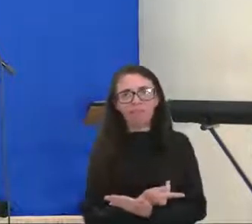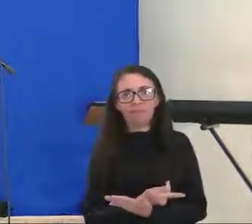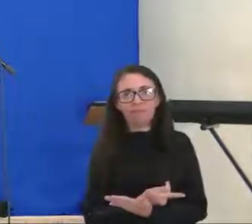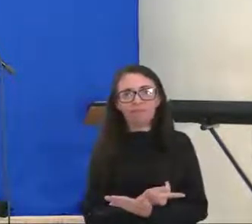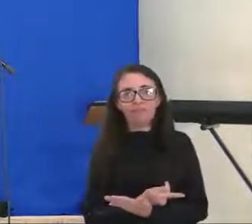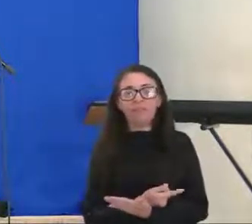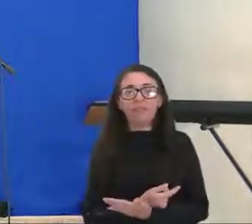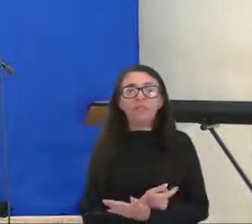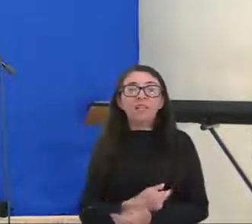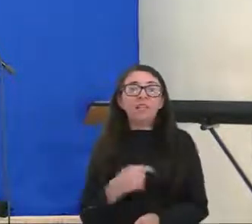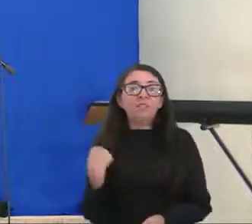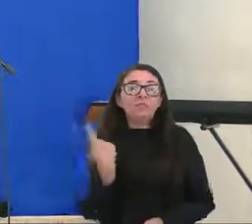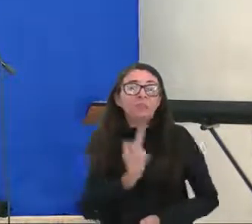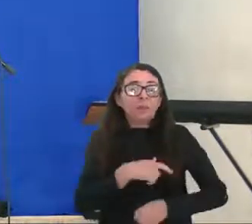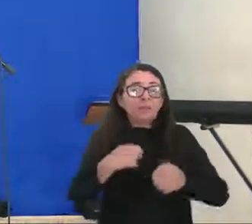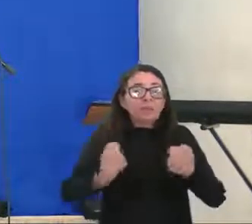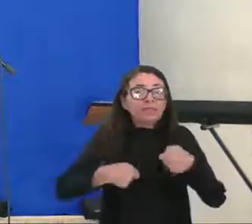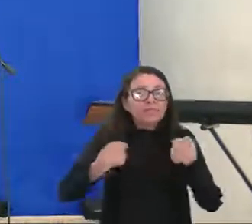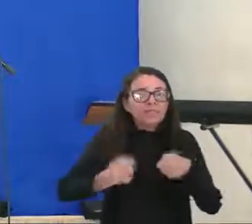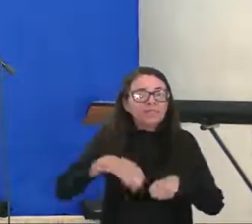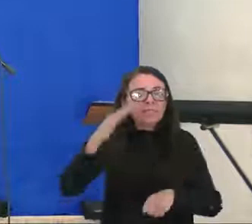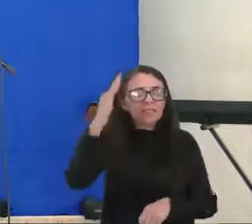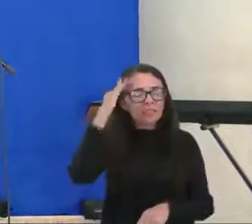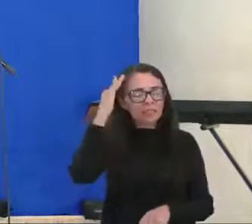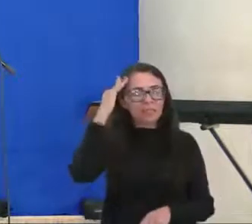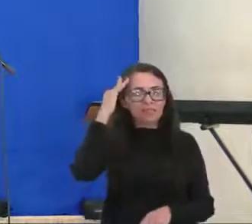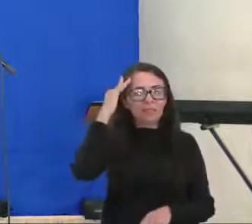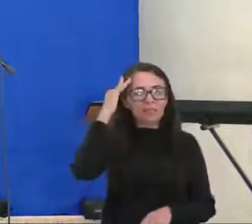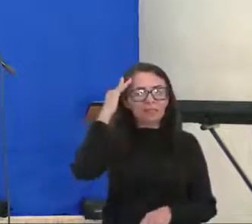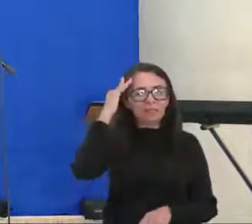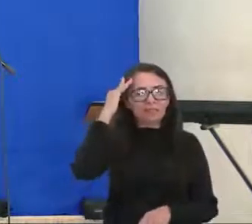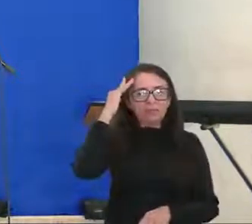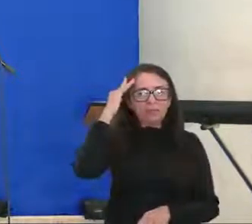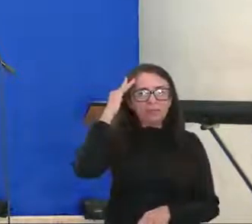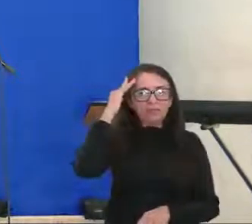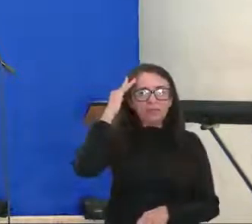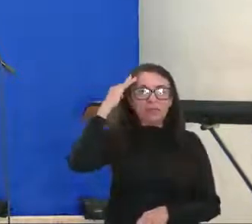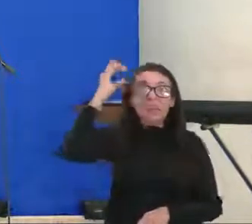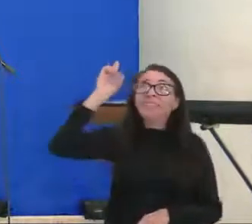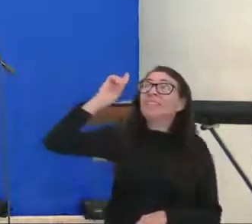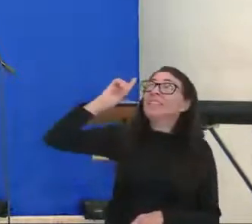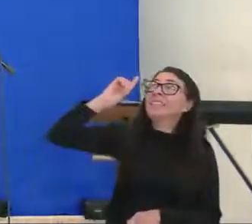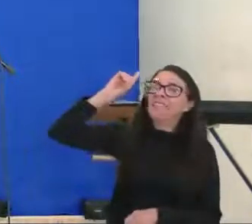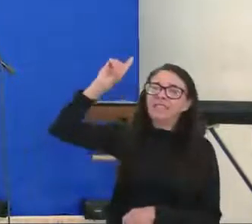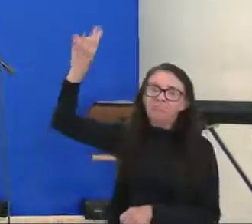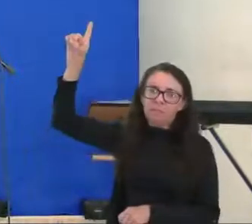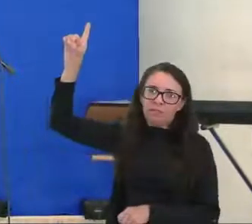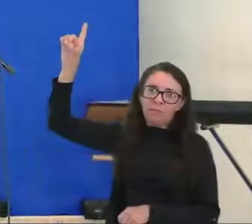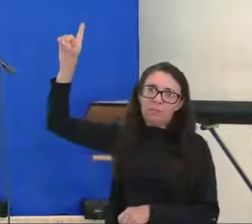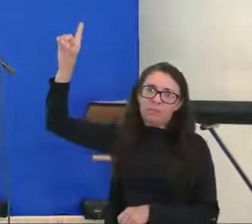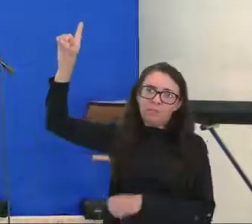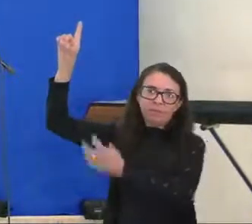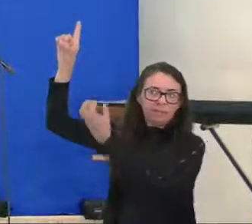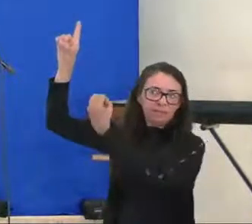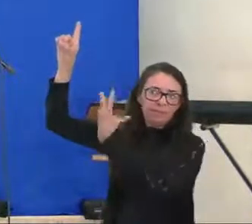coisa, eu me achava o bonzinho, achava o bom, achava uma pessoa boa.